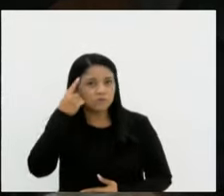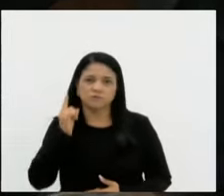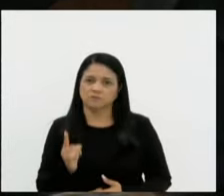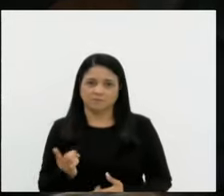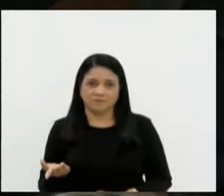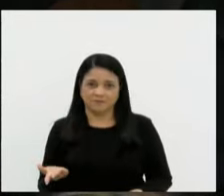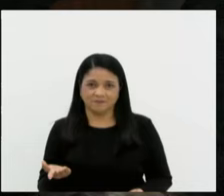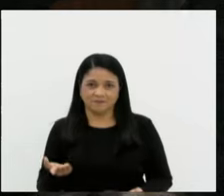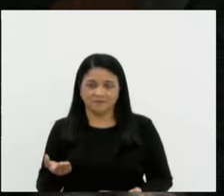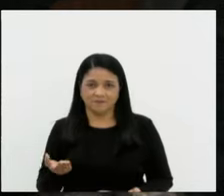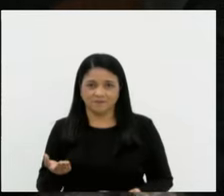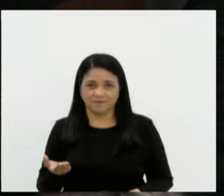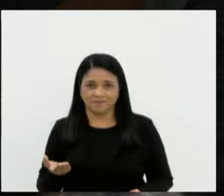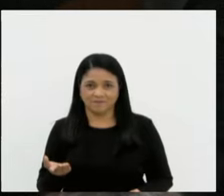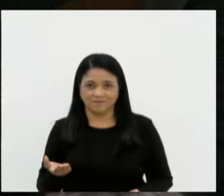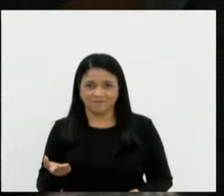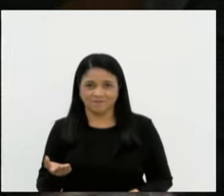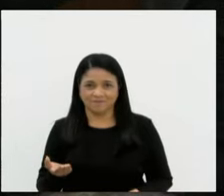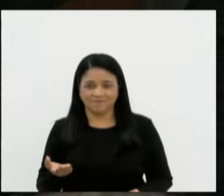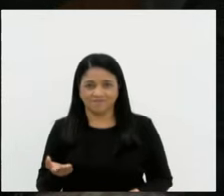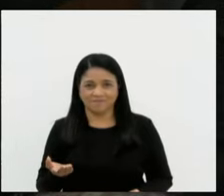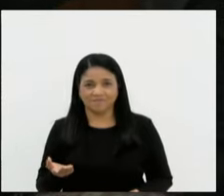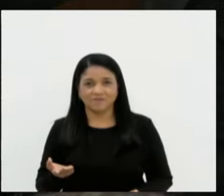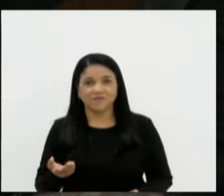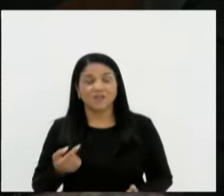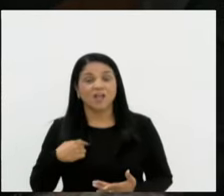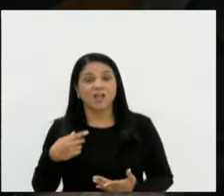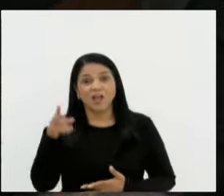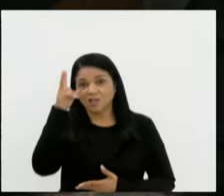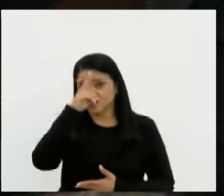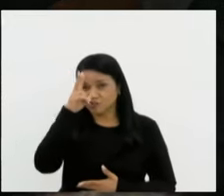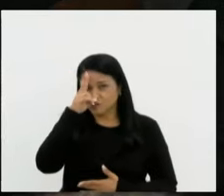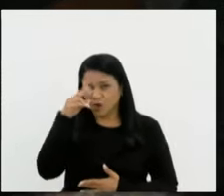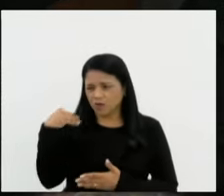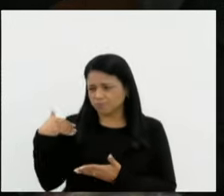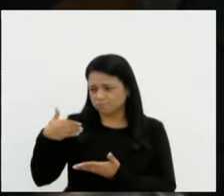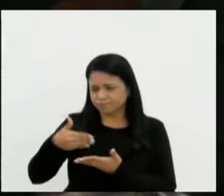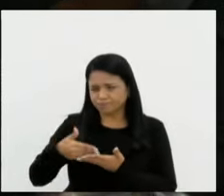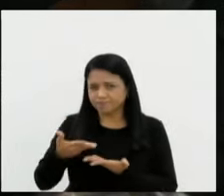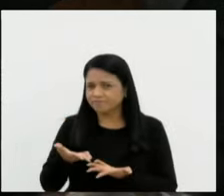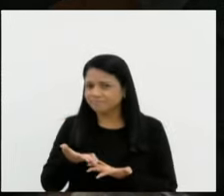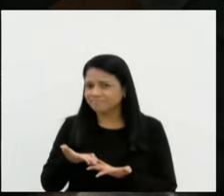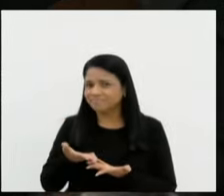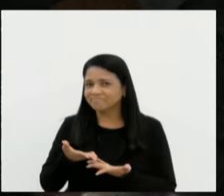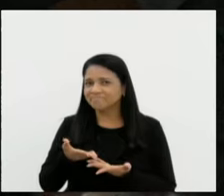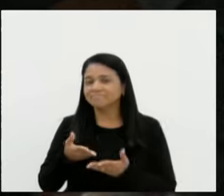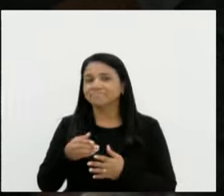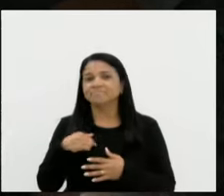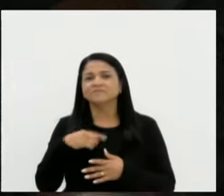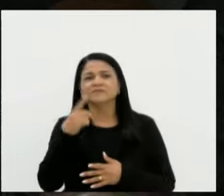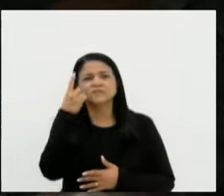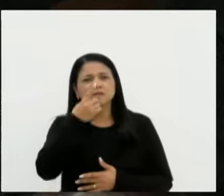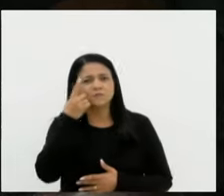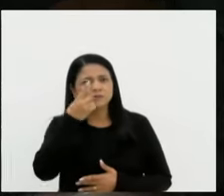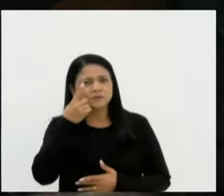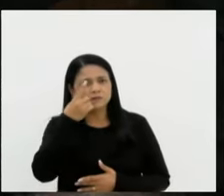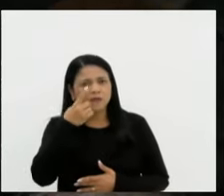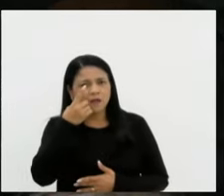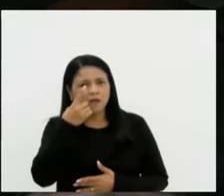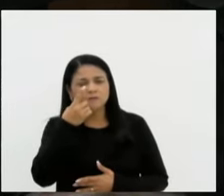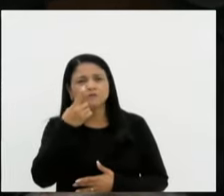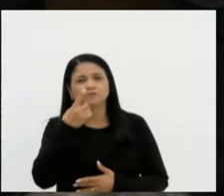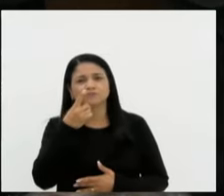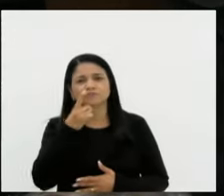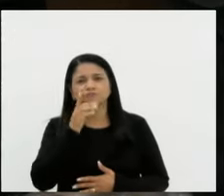aqui... Na história recente dessa casa, nós temos aqui deputados que